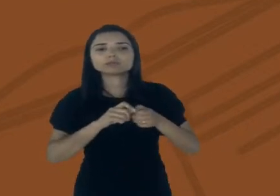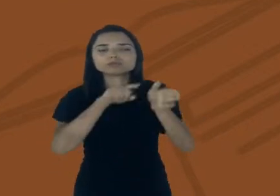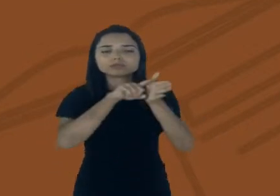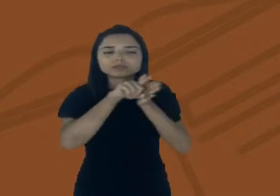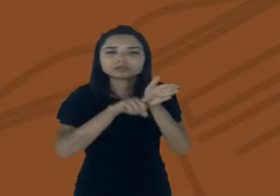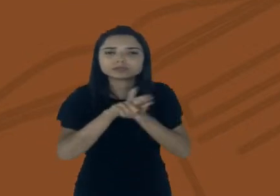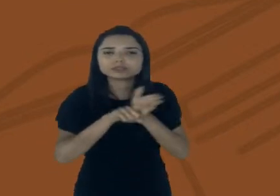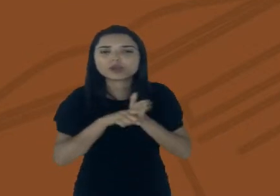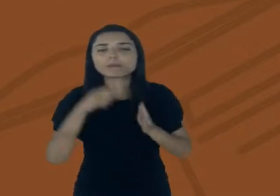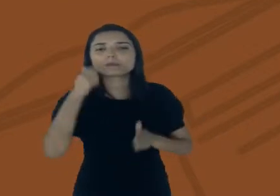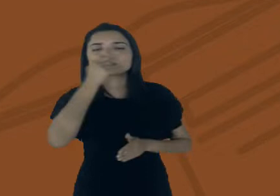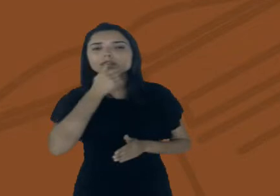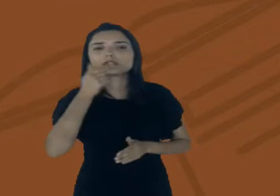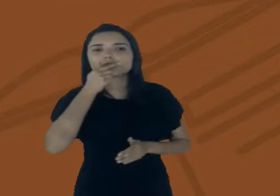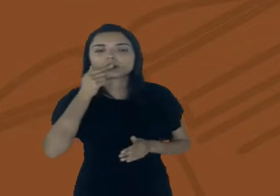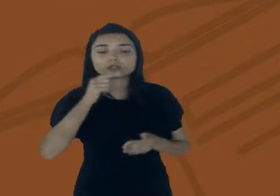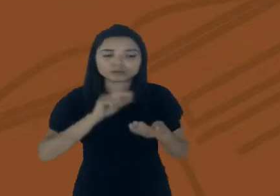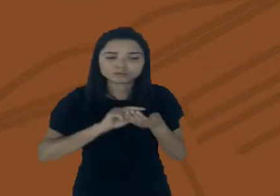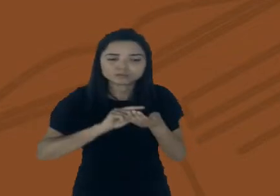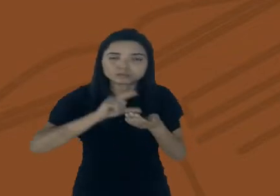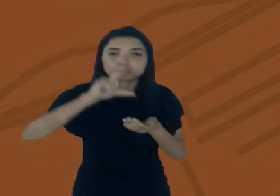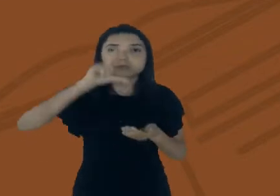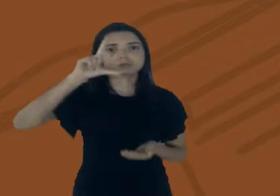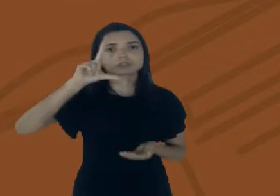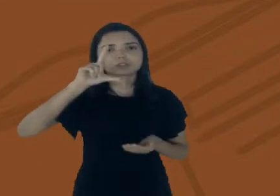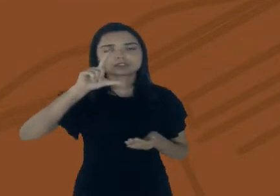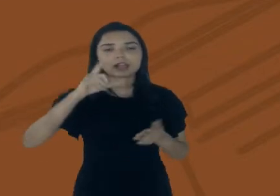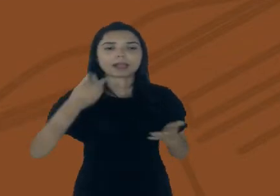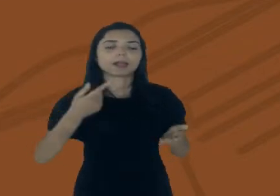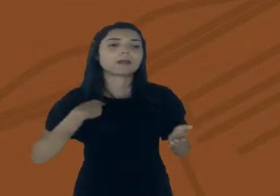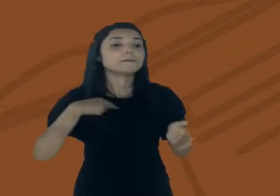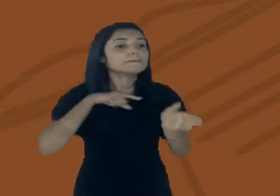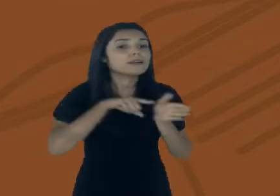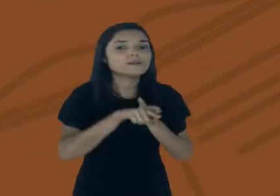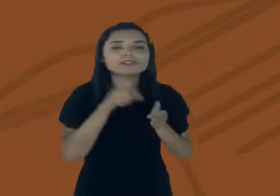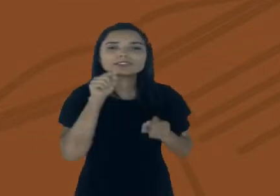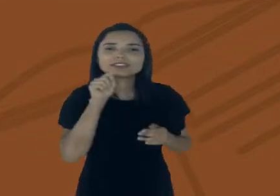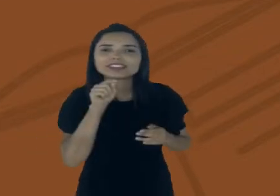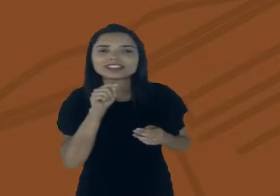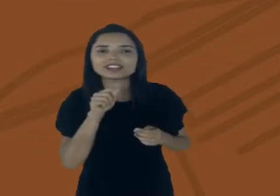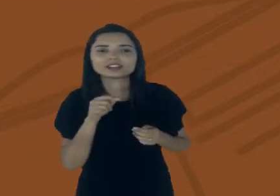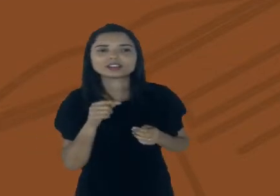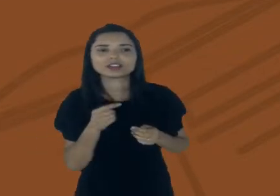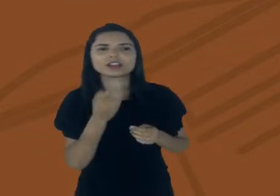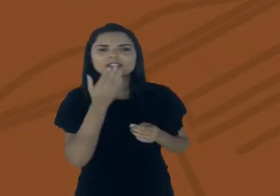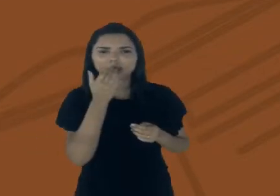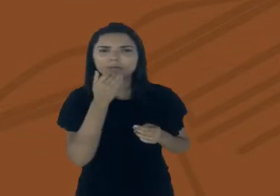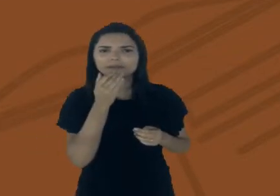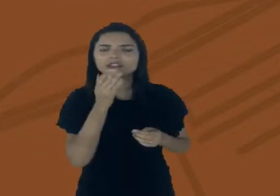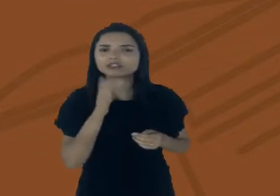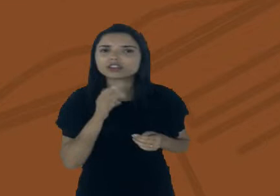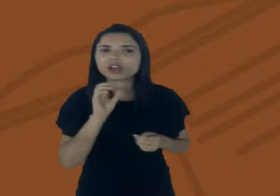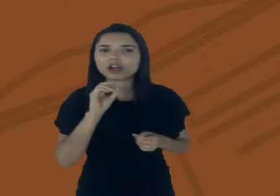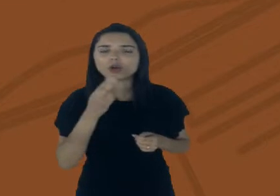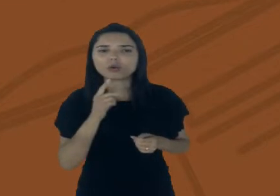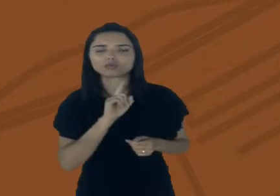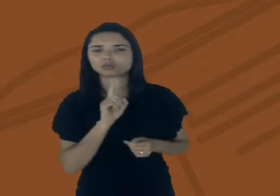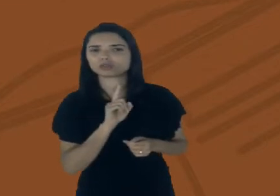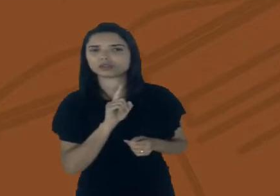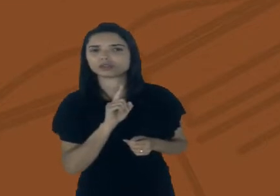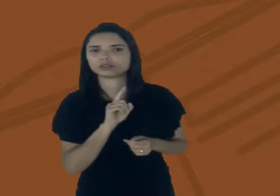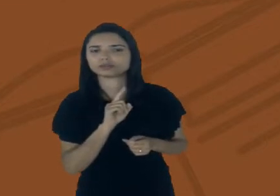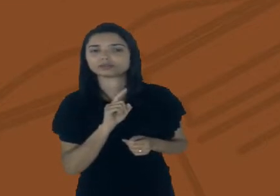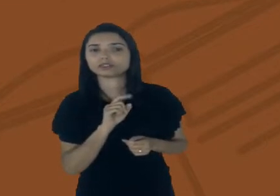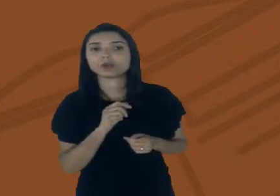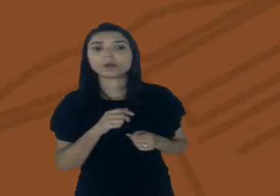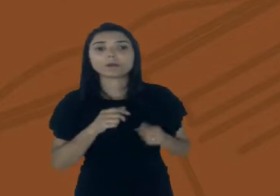você fez em jejum, você fez diariamente, certo? Então, a gente não pode dar diagnósticos, porque quem vai dar esse diagnóstico